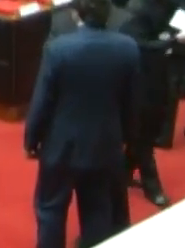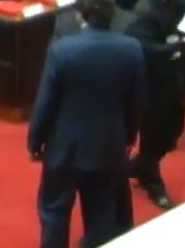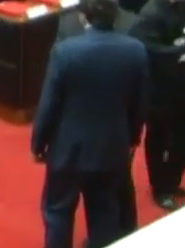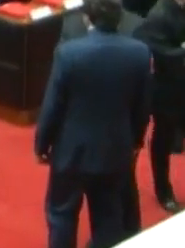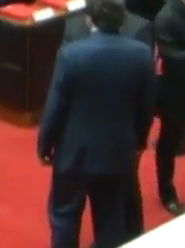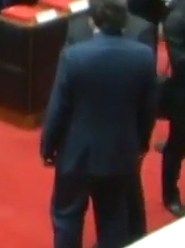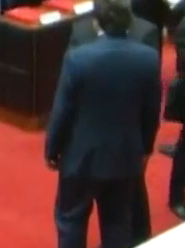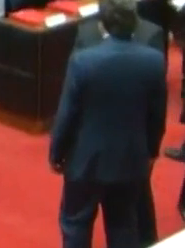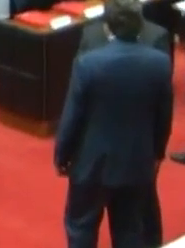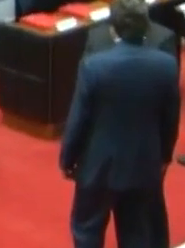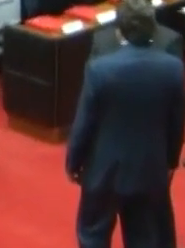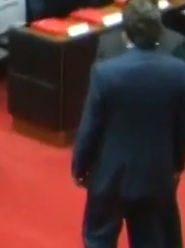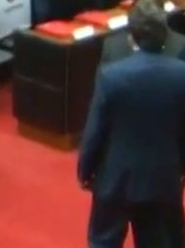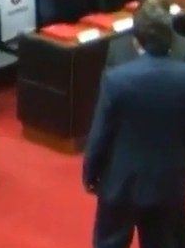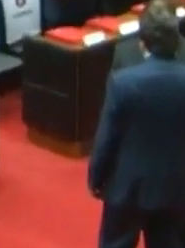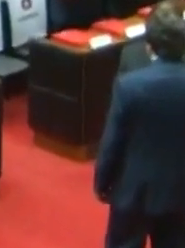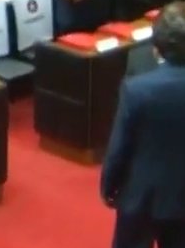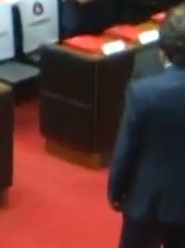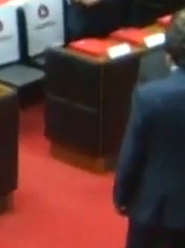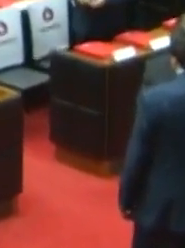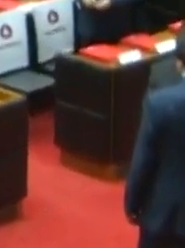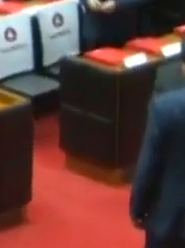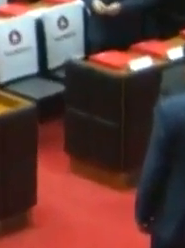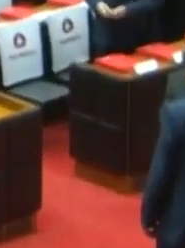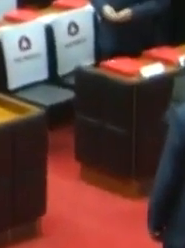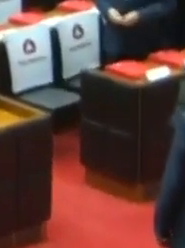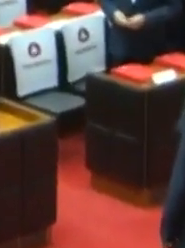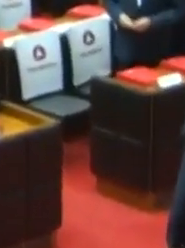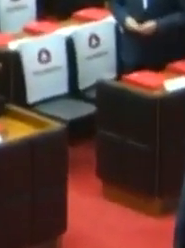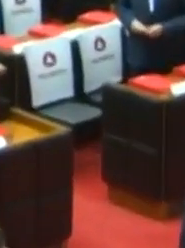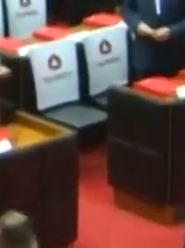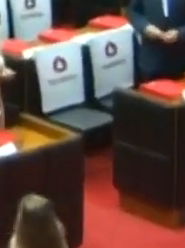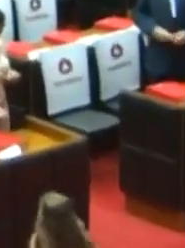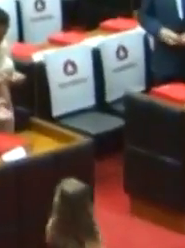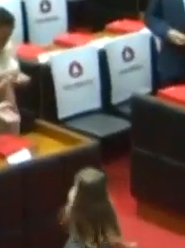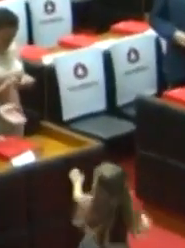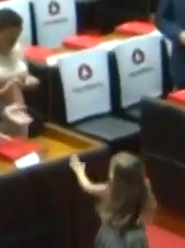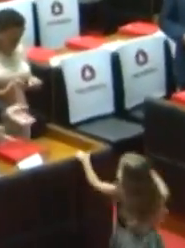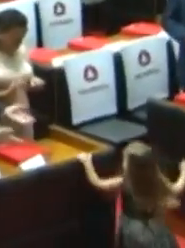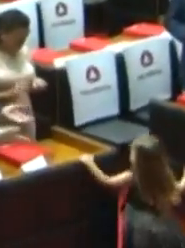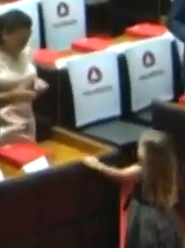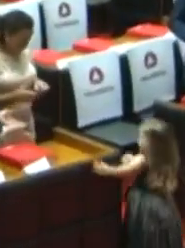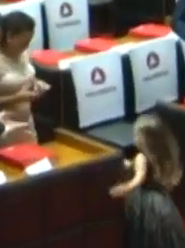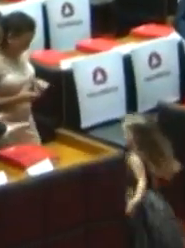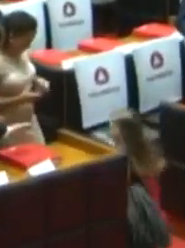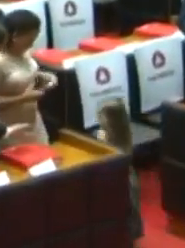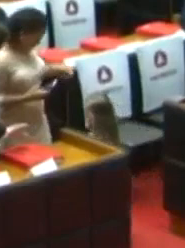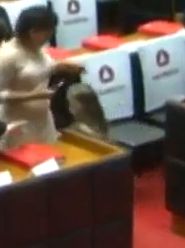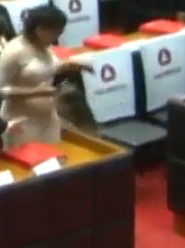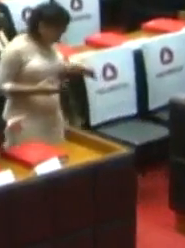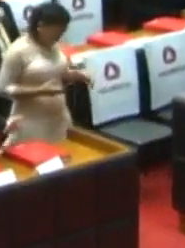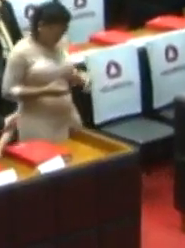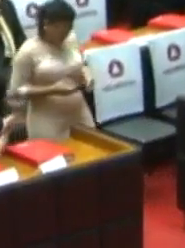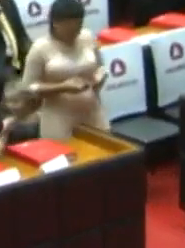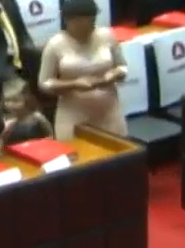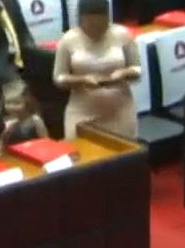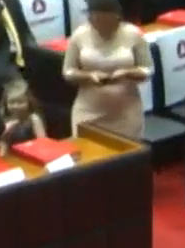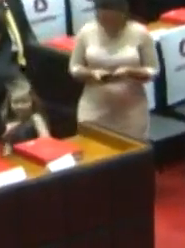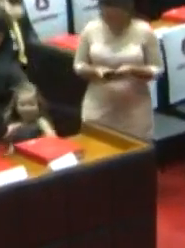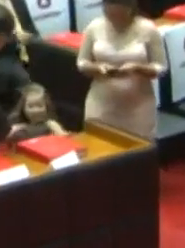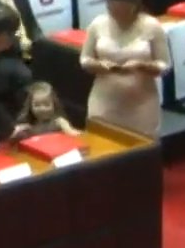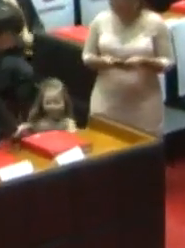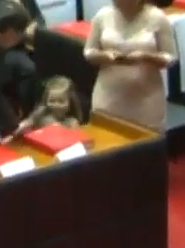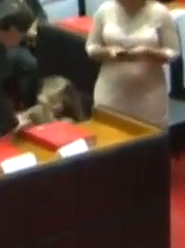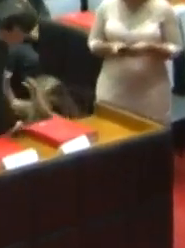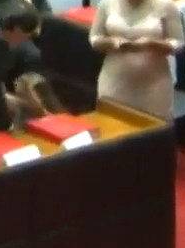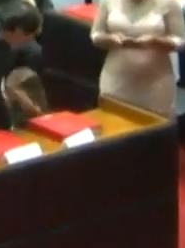eles descem agora do Salão Nobre para o plenário, que fica no andar de baixo ao do Salão Nobre.